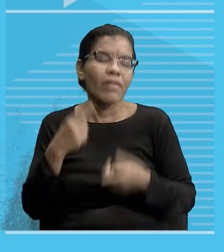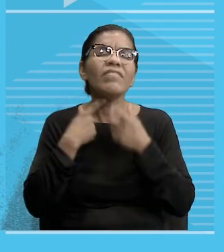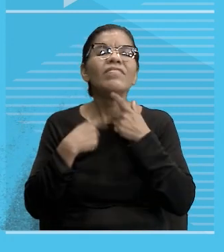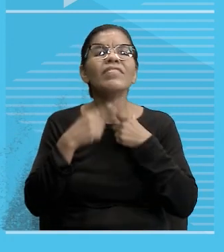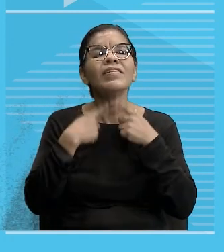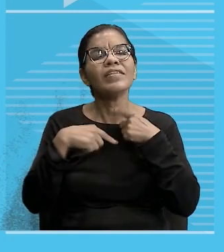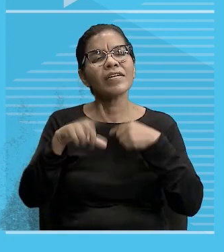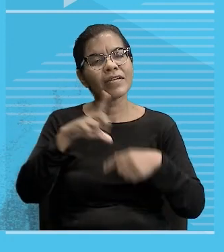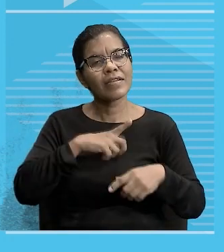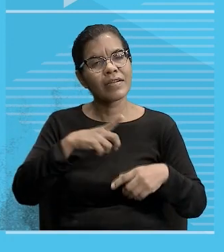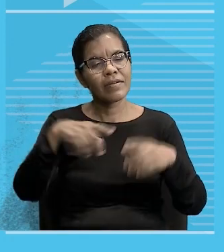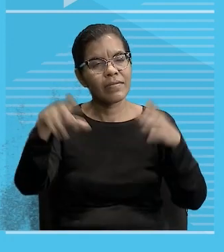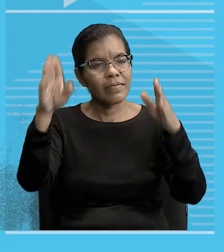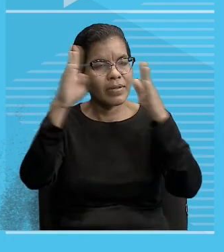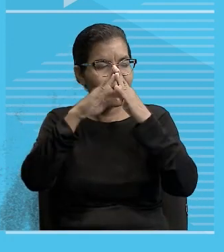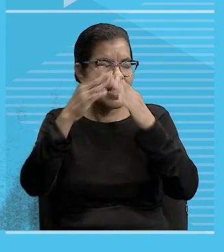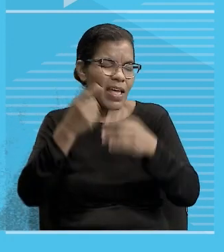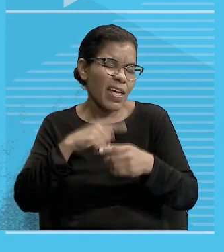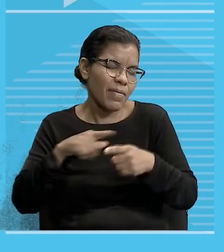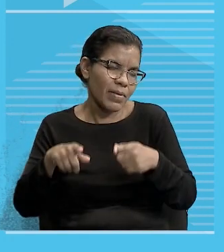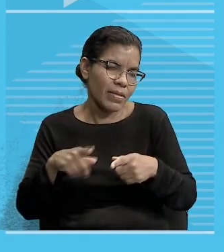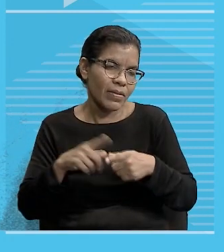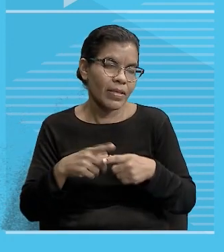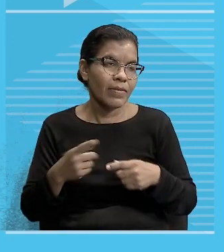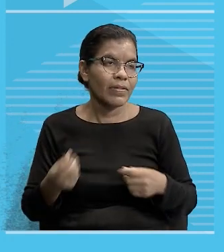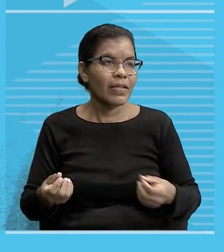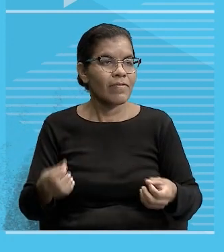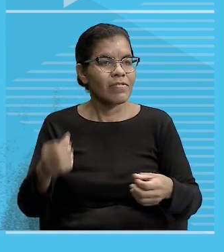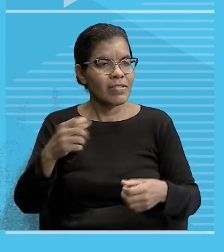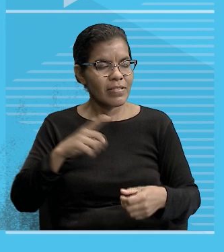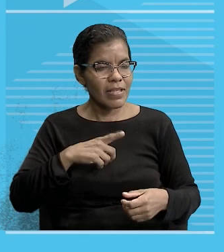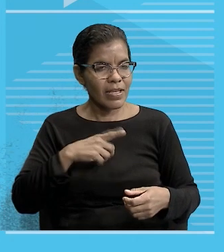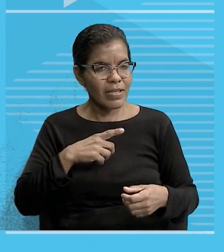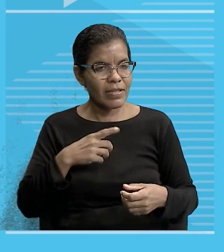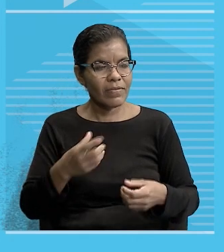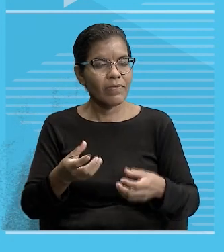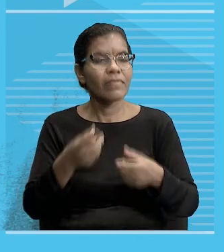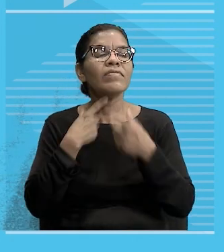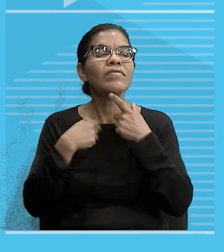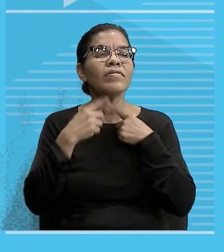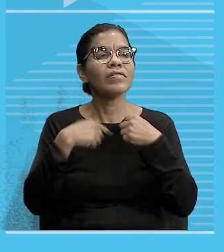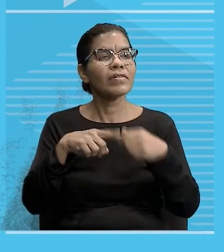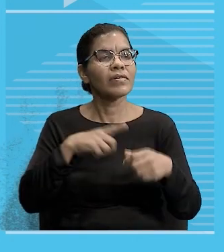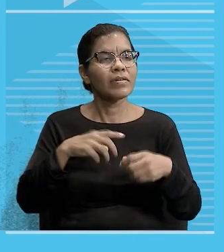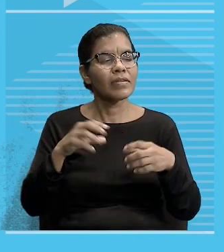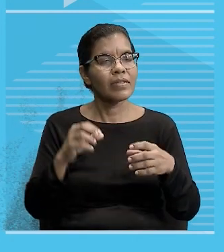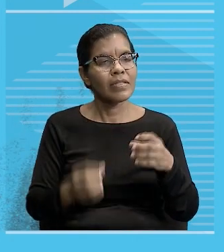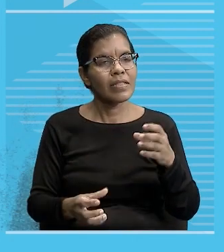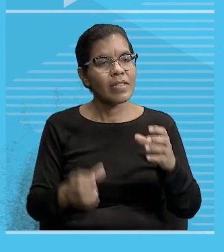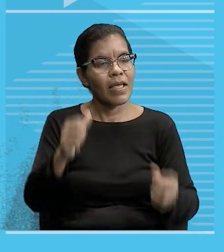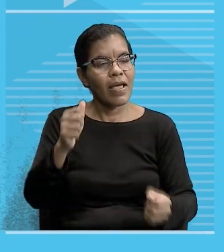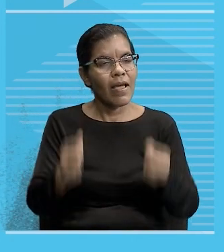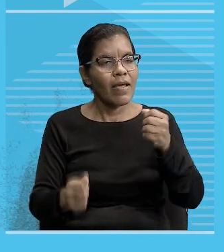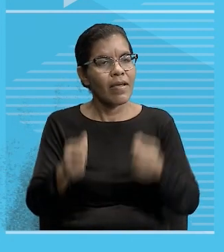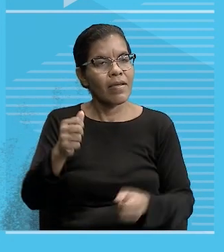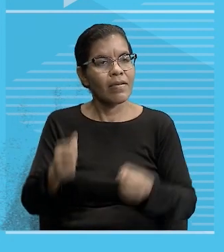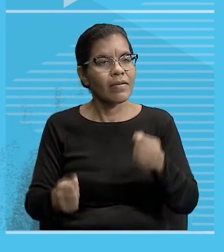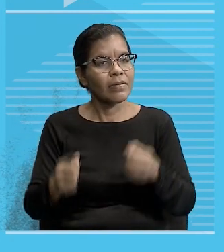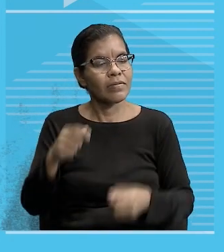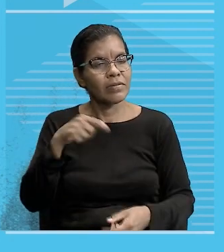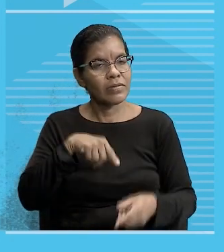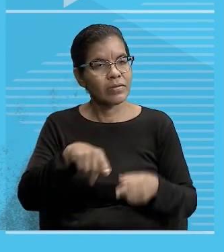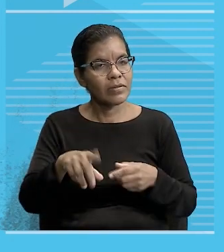ter uma casa aí você fala não mas eu não tenho vontade de ter casa eu tenho vontade de ter carro e seus dados móveis do seu celular está